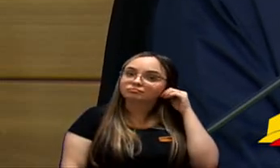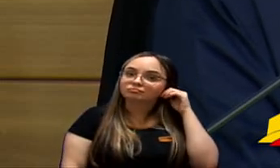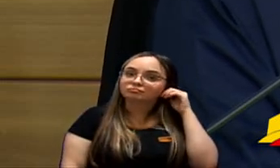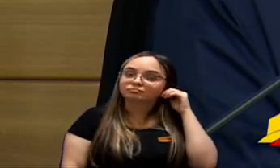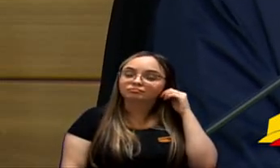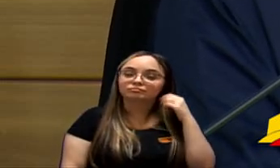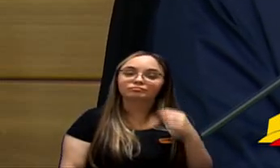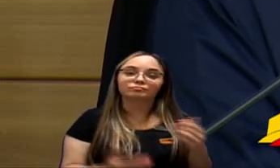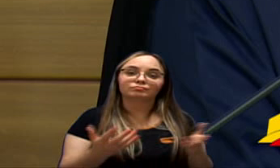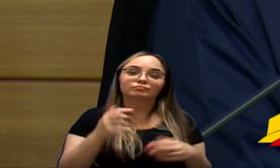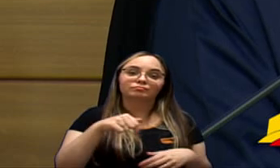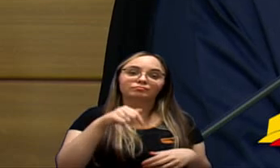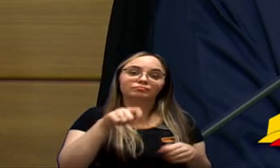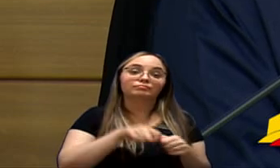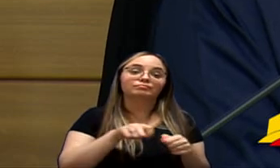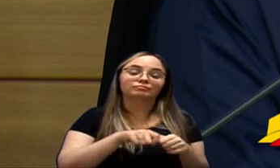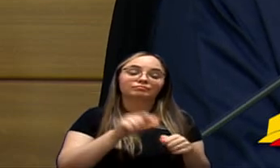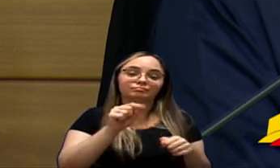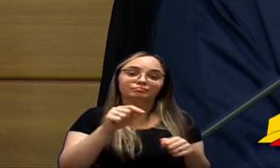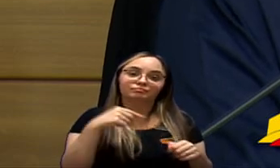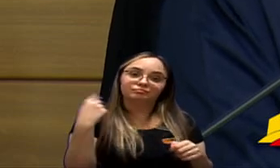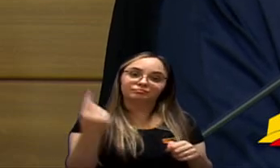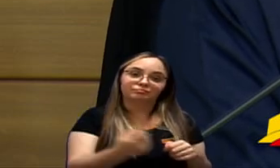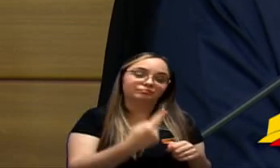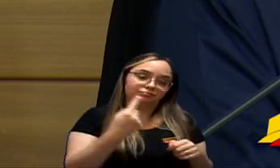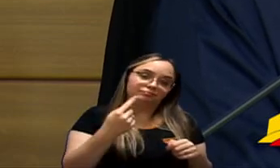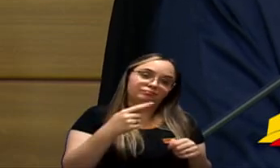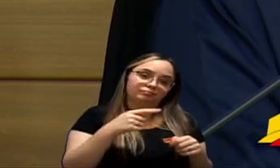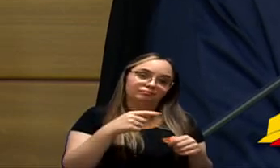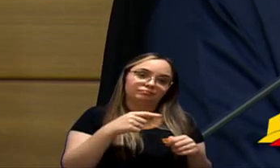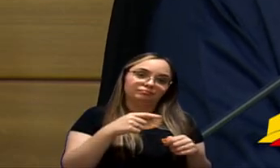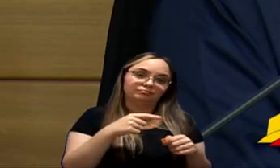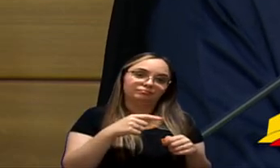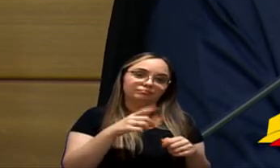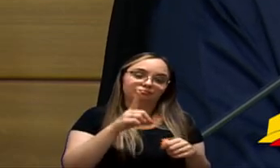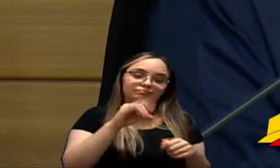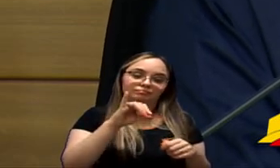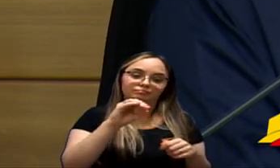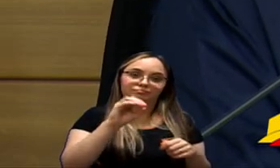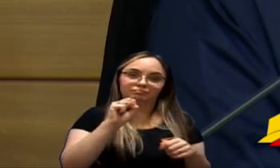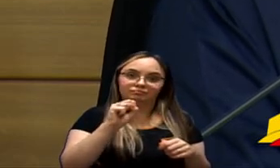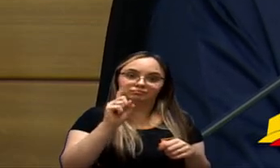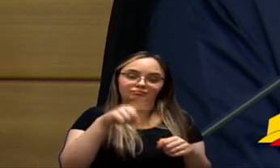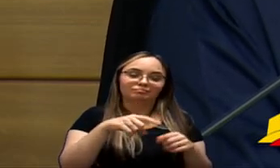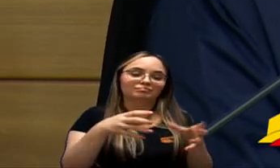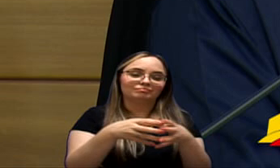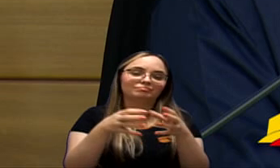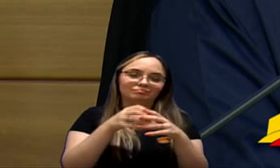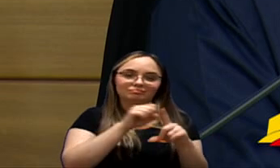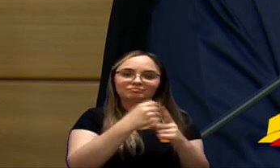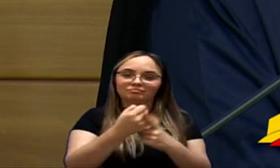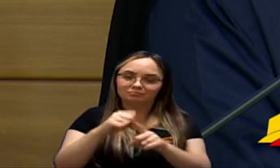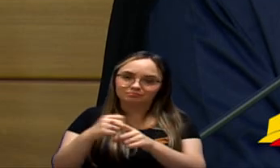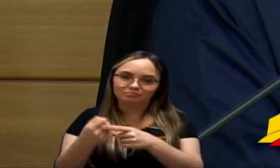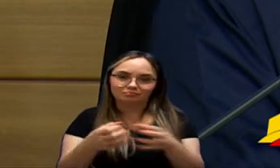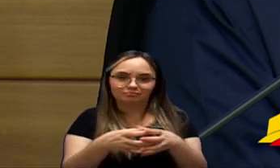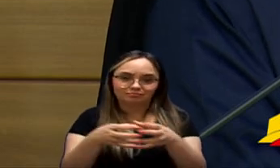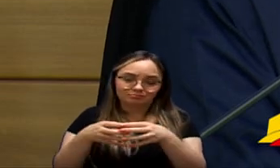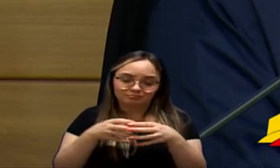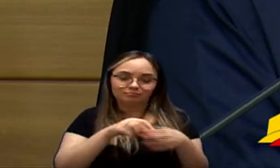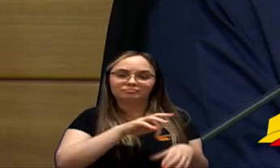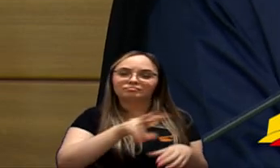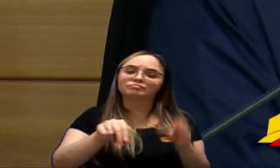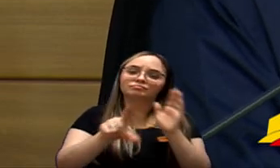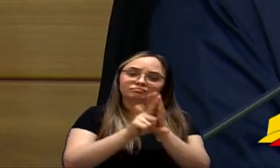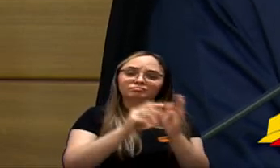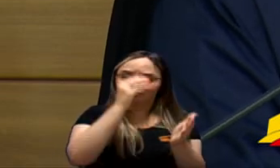feito, ou o atendimento que é feito pelas instituições que nós denominamos de OSC, que é a Organização Social no município de Sorocaba, está dentro da lei, está dentro